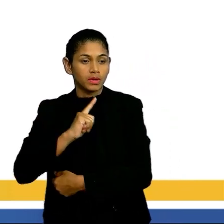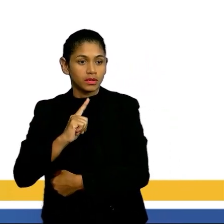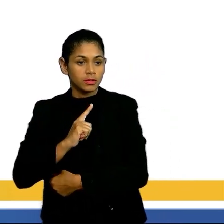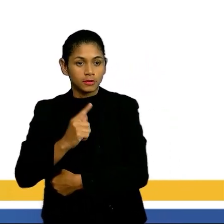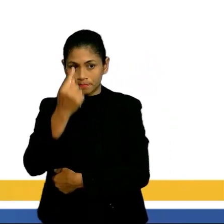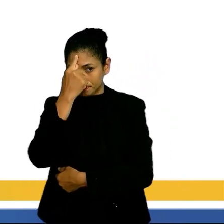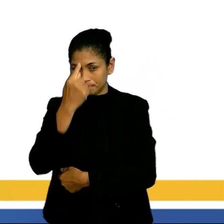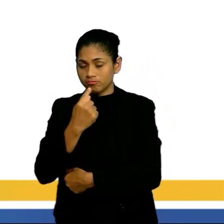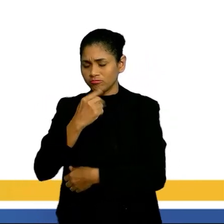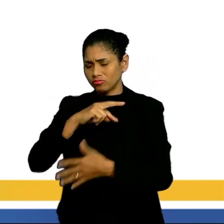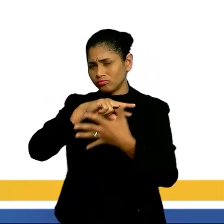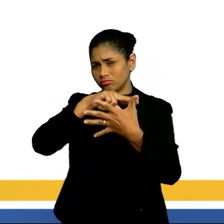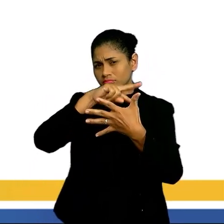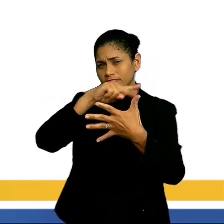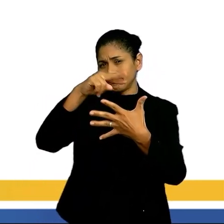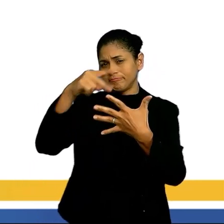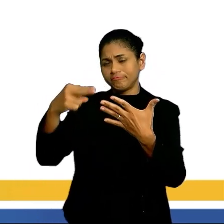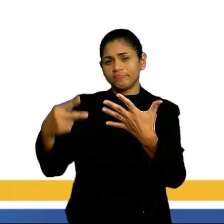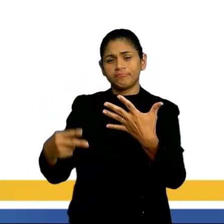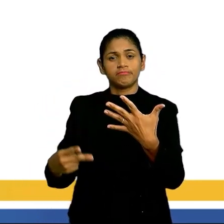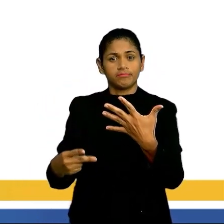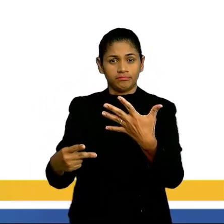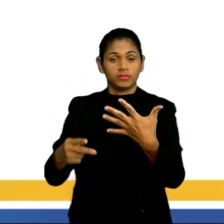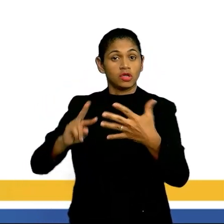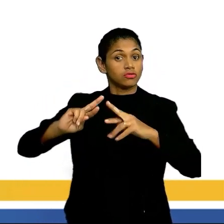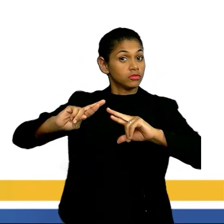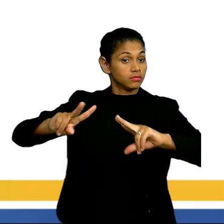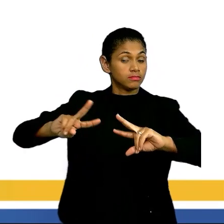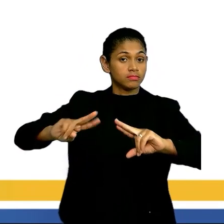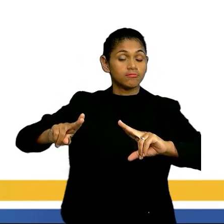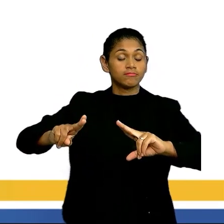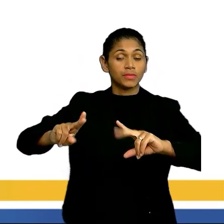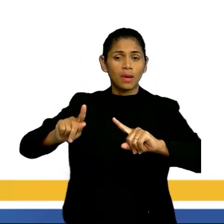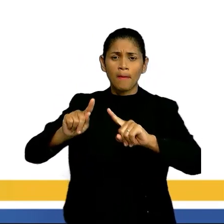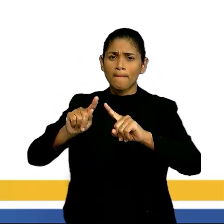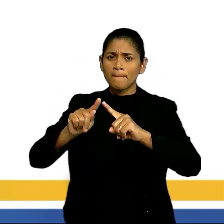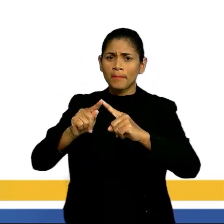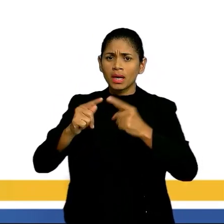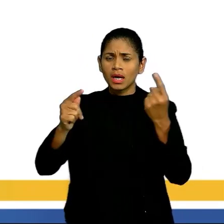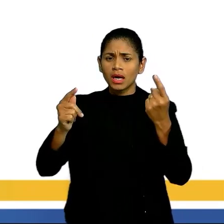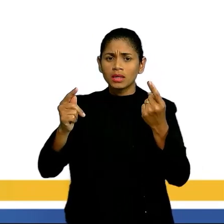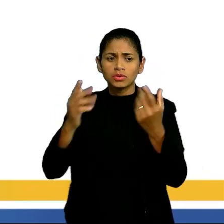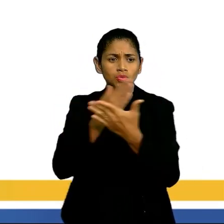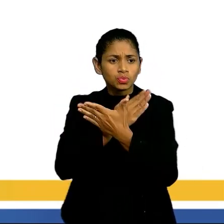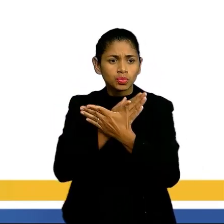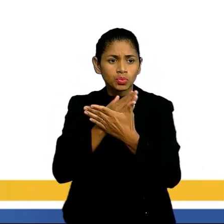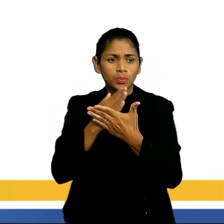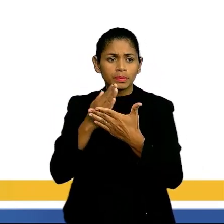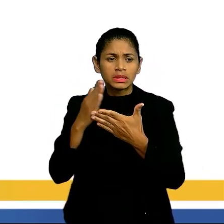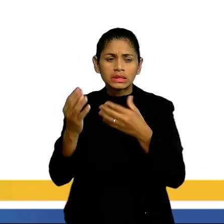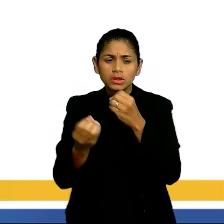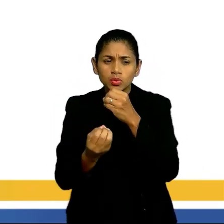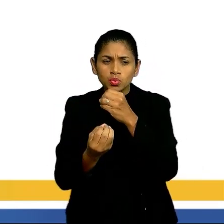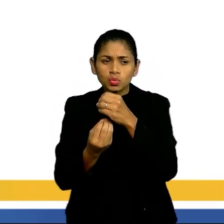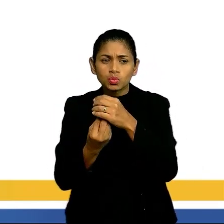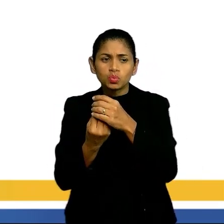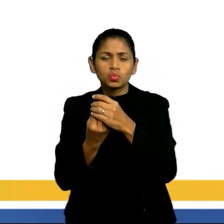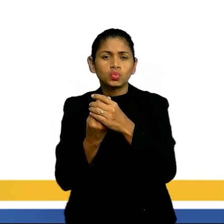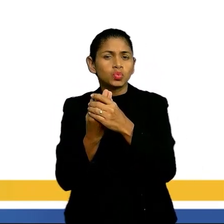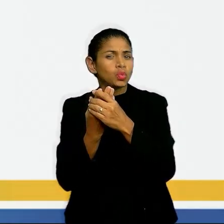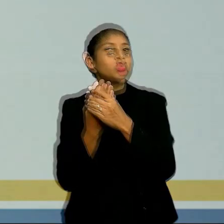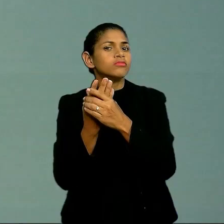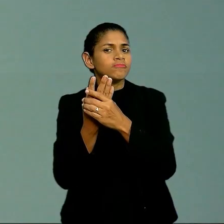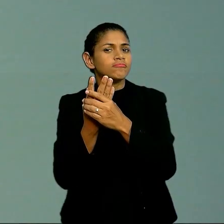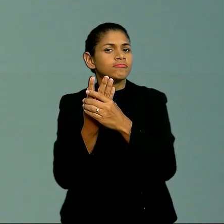várias espécies diferentes, mas se você prestar atenção lá no início, eles são muito semelhantes no desenvolvimento embrionário, logo